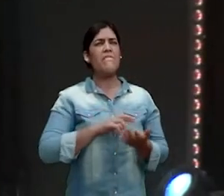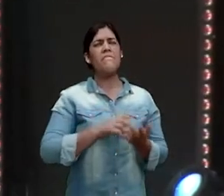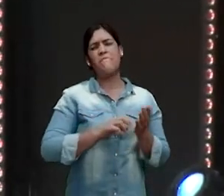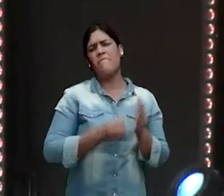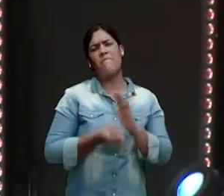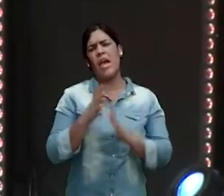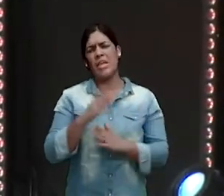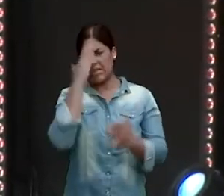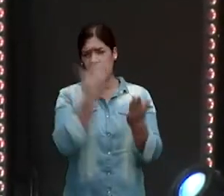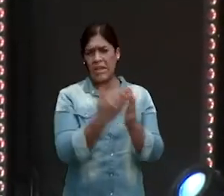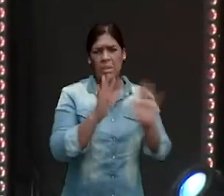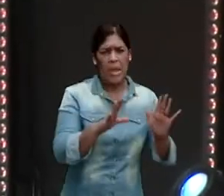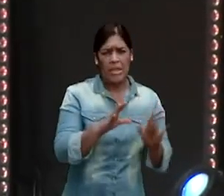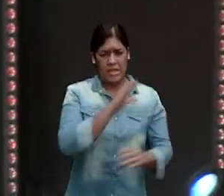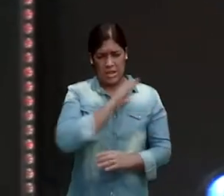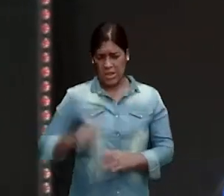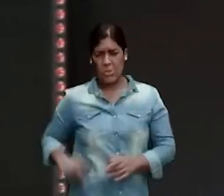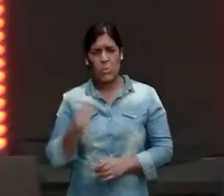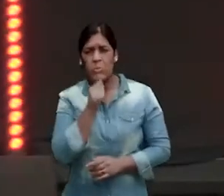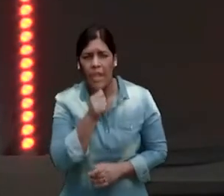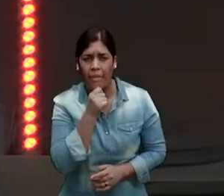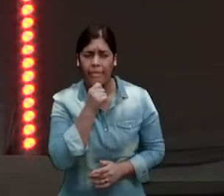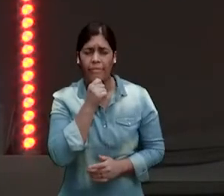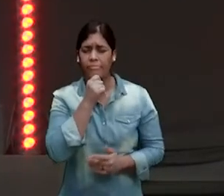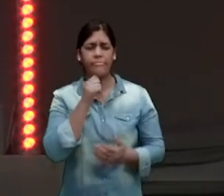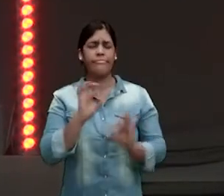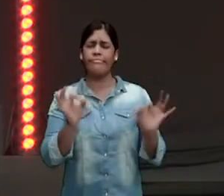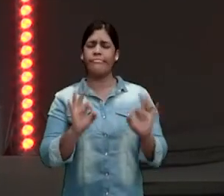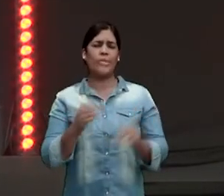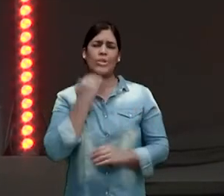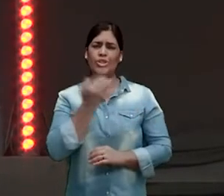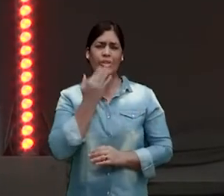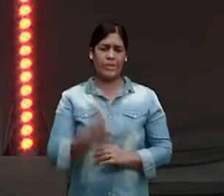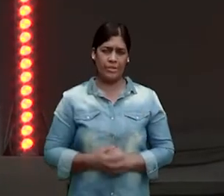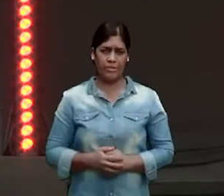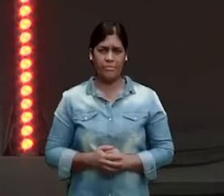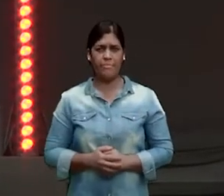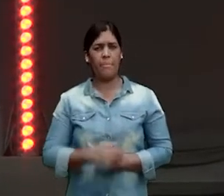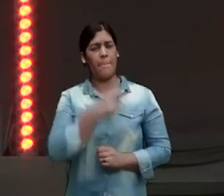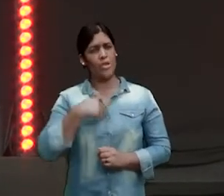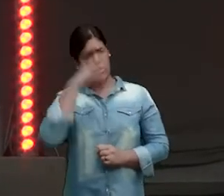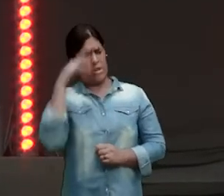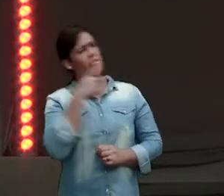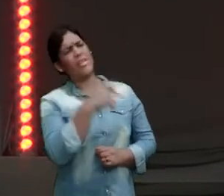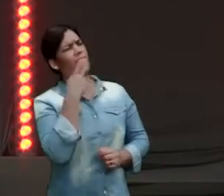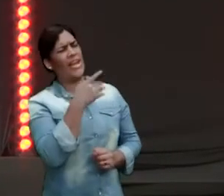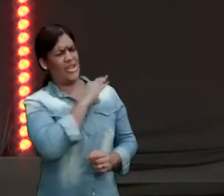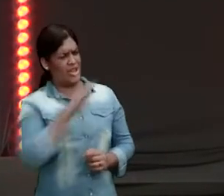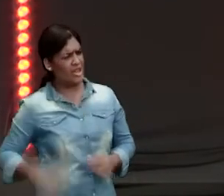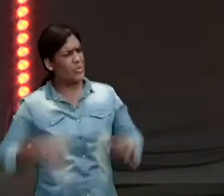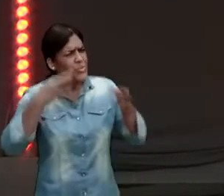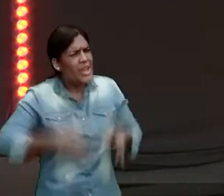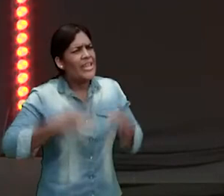disse isso a ele mesmo E quem disse isso o próprio Chris posta umas a falar de Cristo com uma certeza